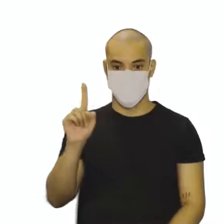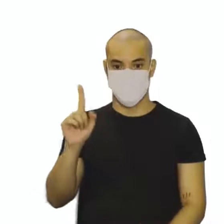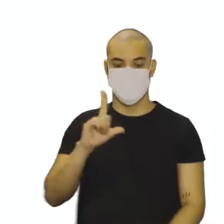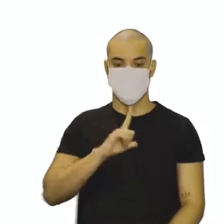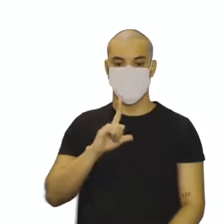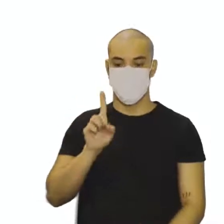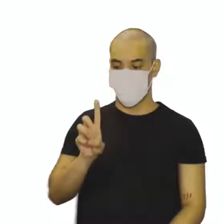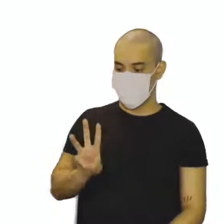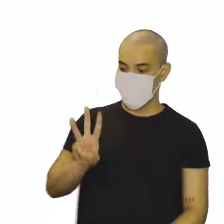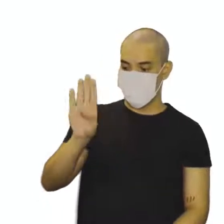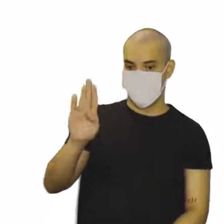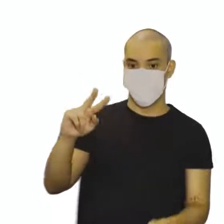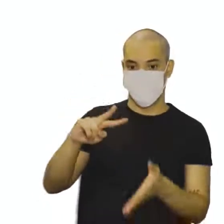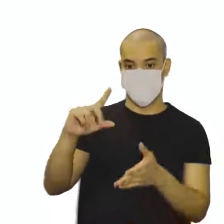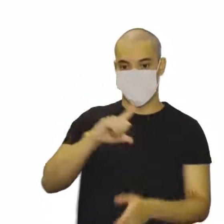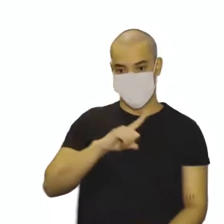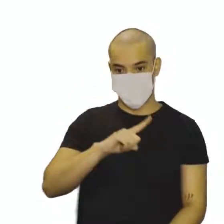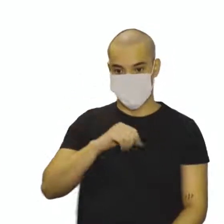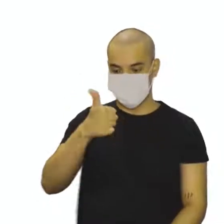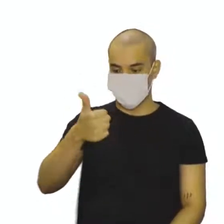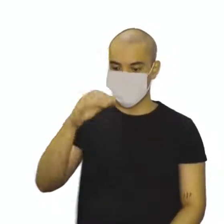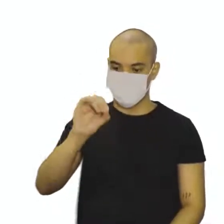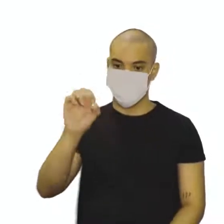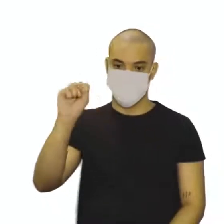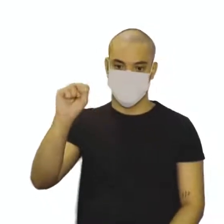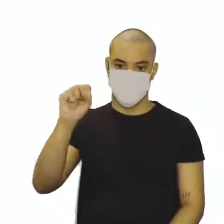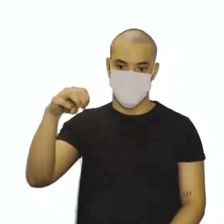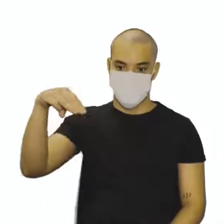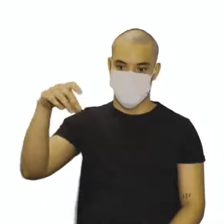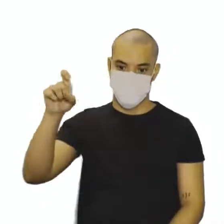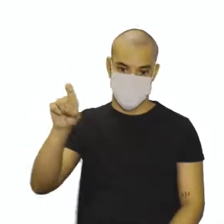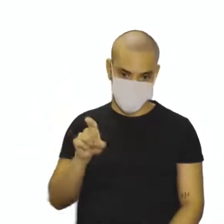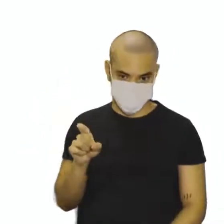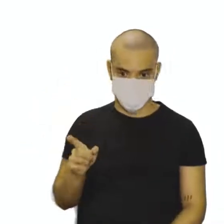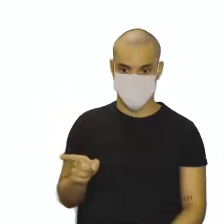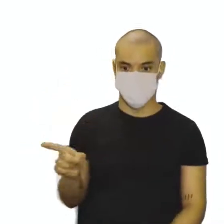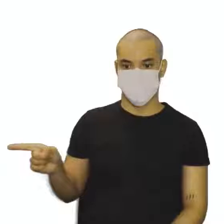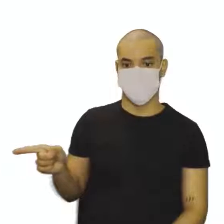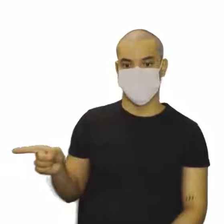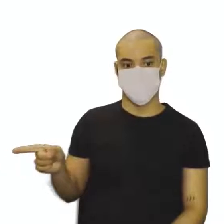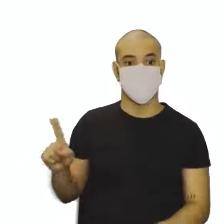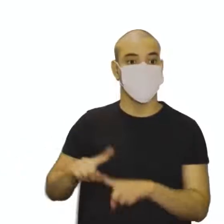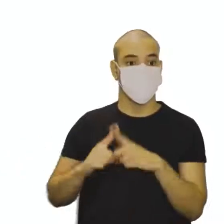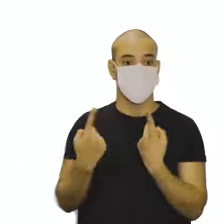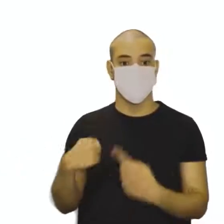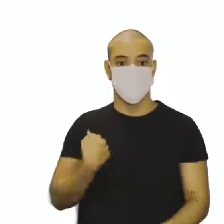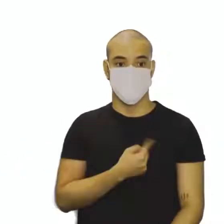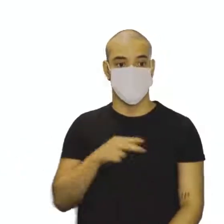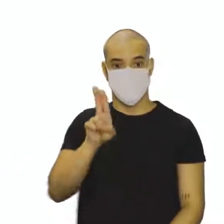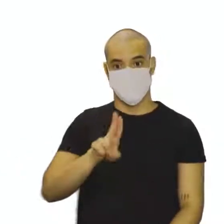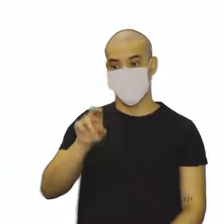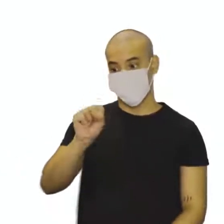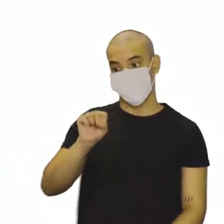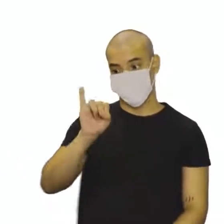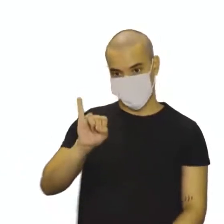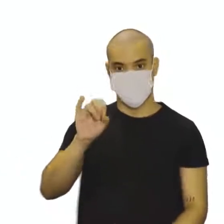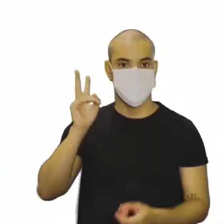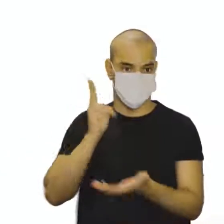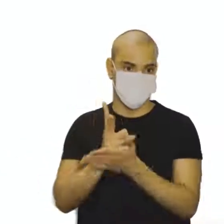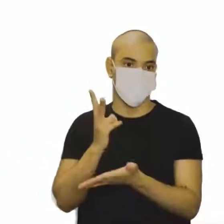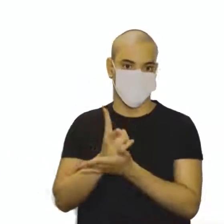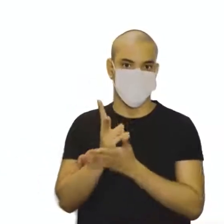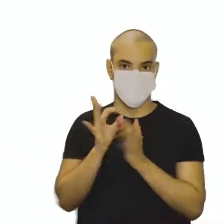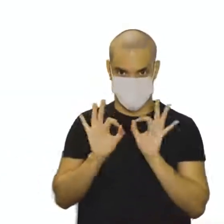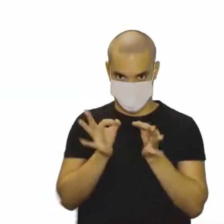a 8 Maxwell, ok? Mas aqui nós vamos ficar com a unidade no SI, geralmente,